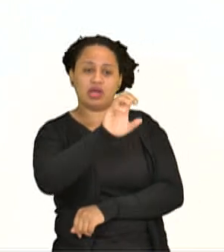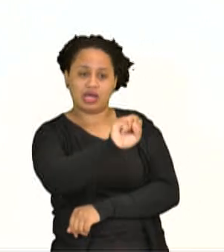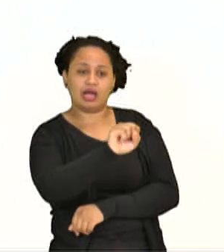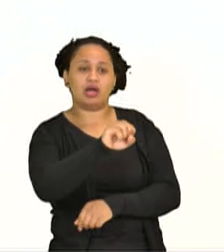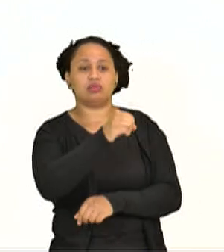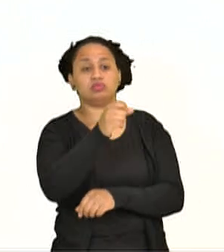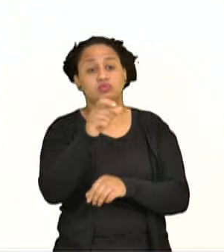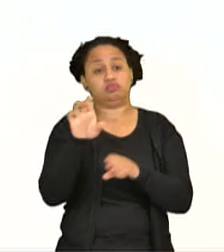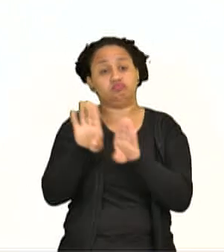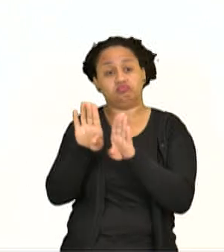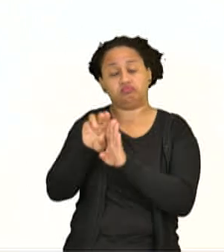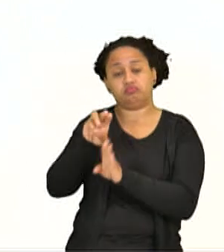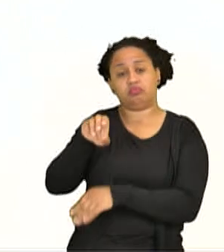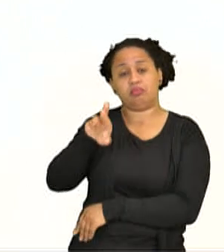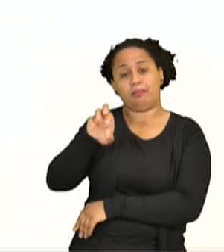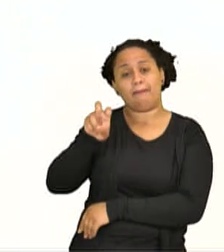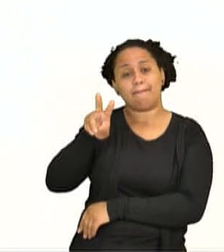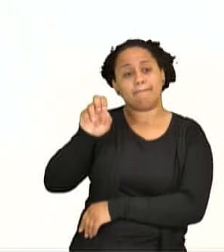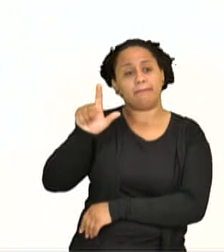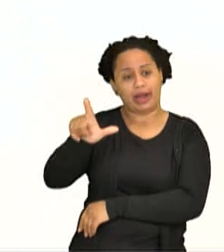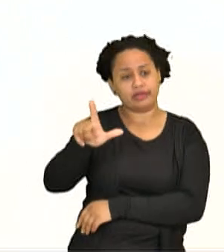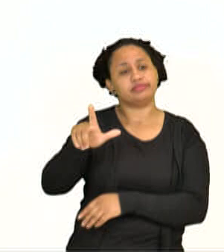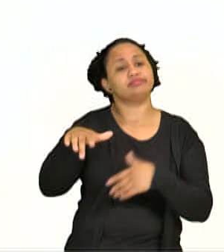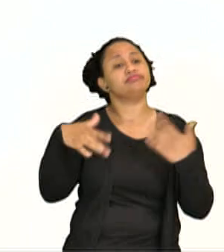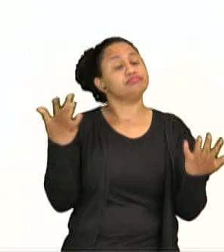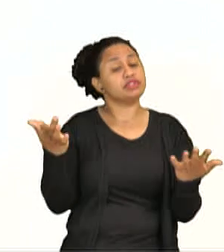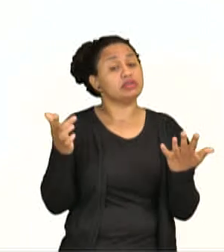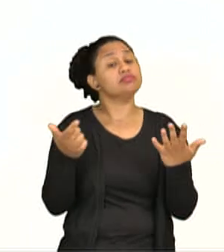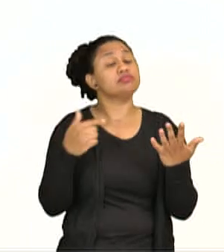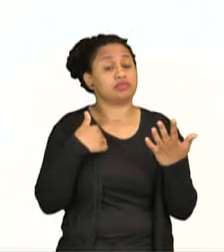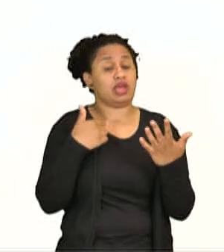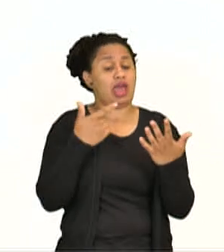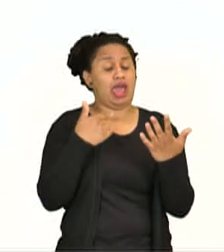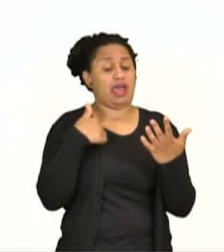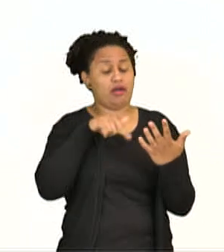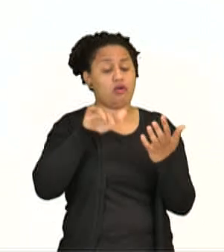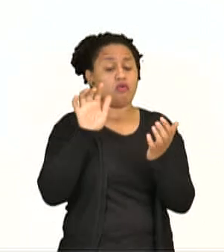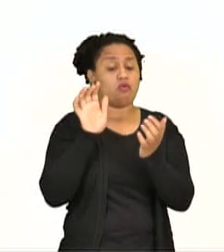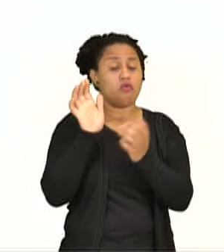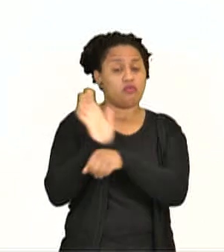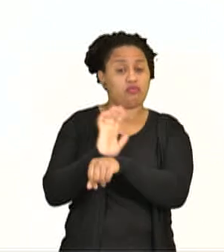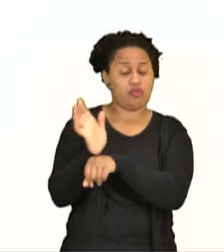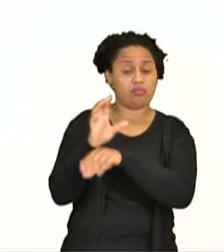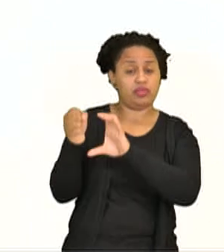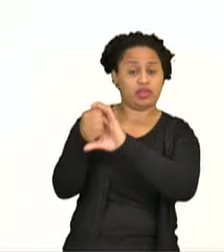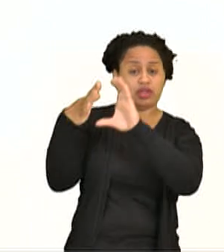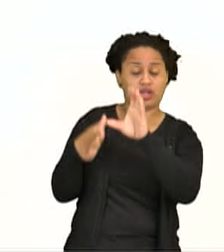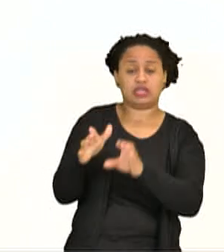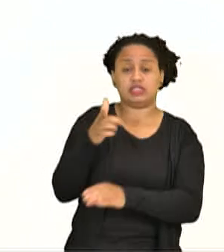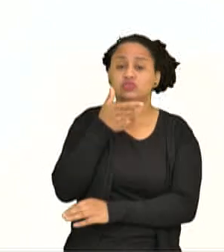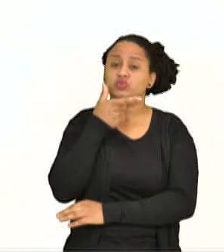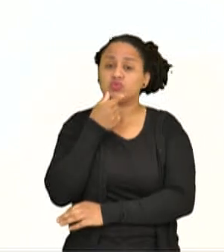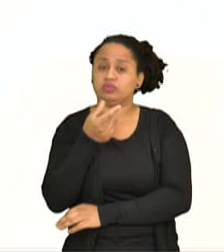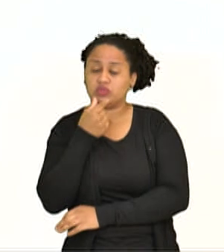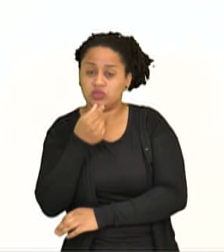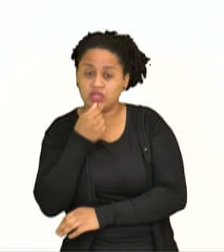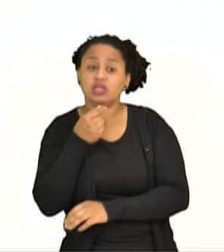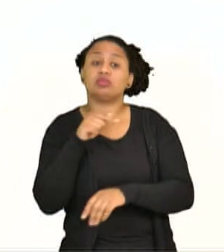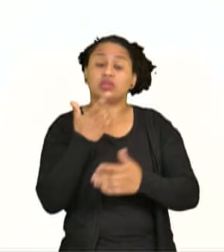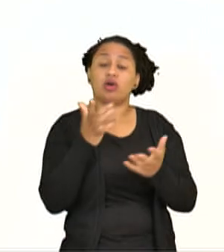seu numeroso elenco masculino ganhar uma versão feminina, mais feminina do que feminista de